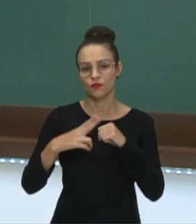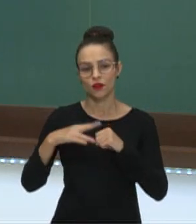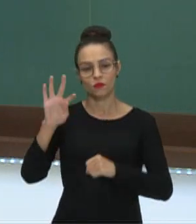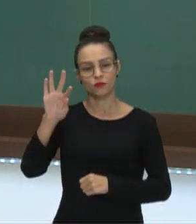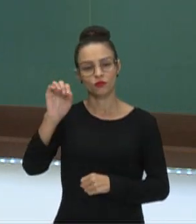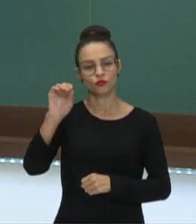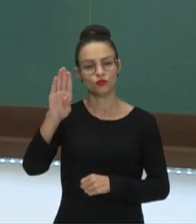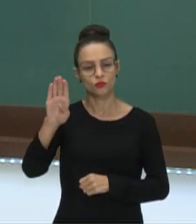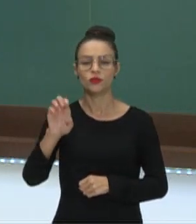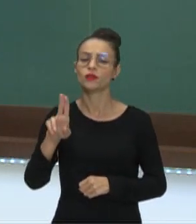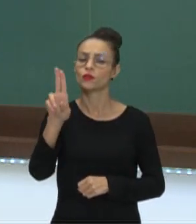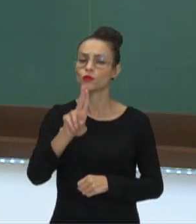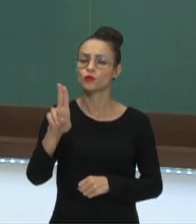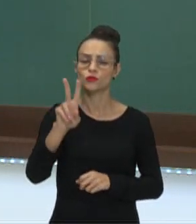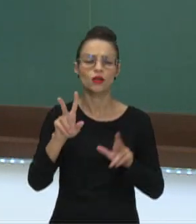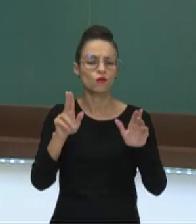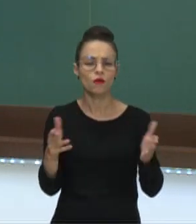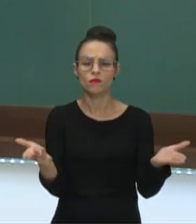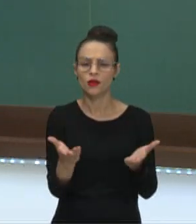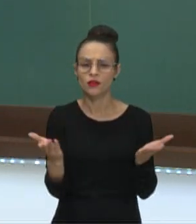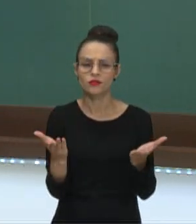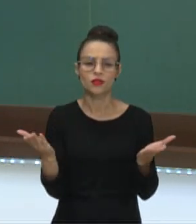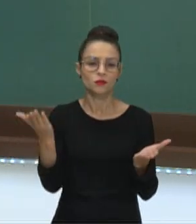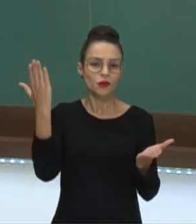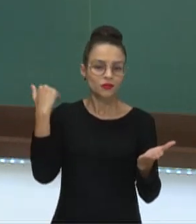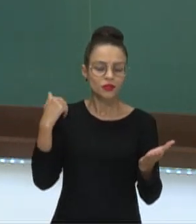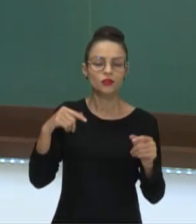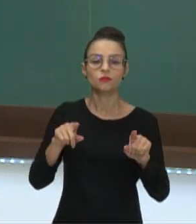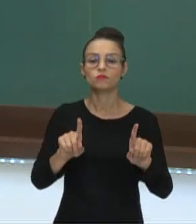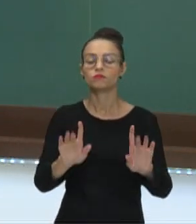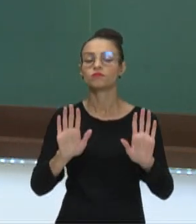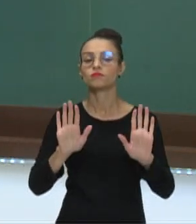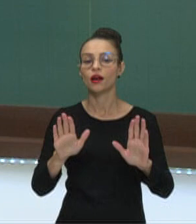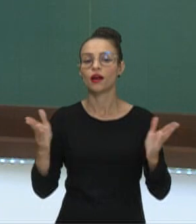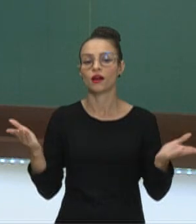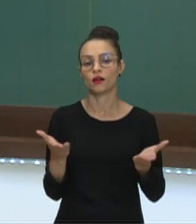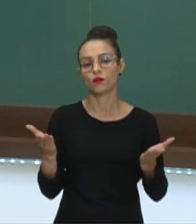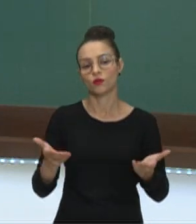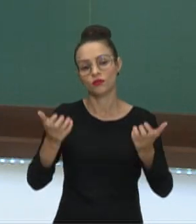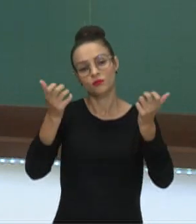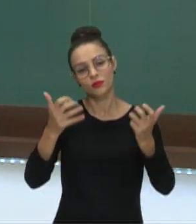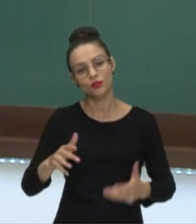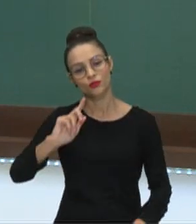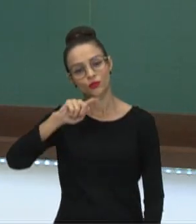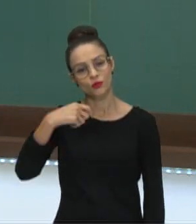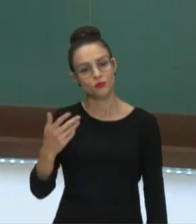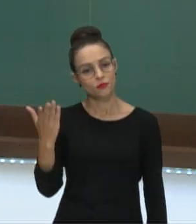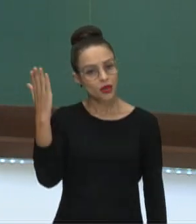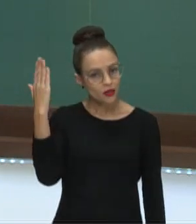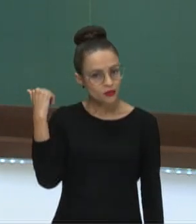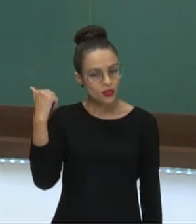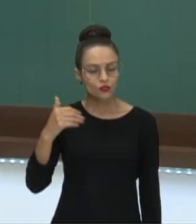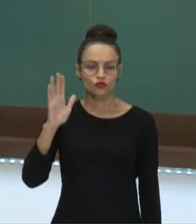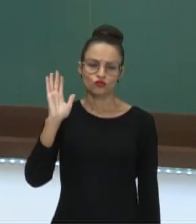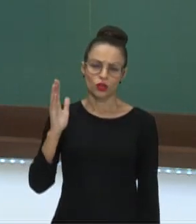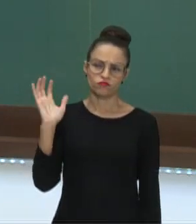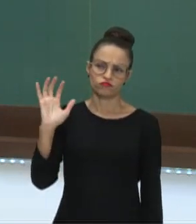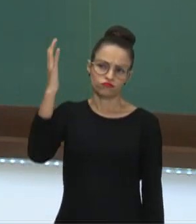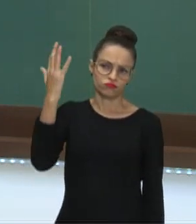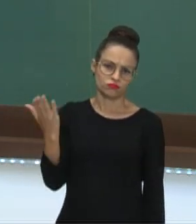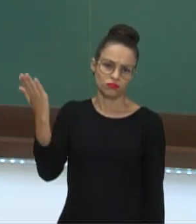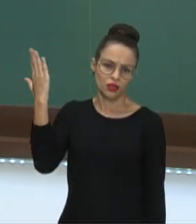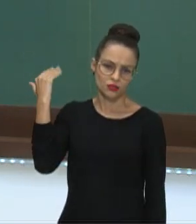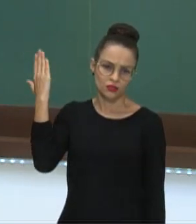uso dele é o mesmo do presente, porém agora eu estou falando sobre o passado, coisas que já